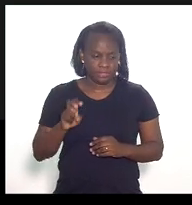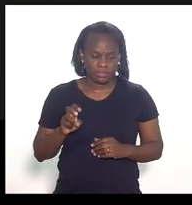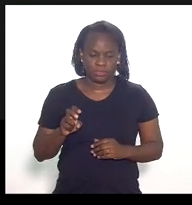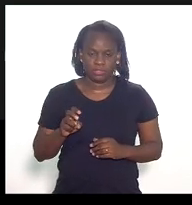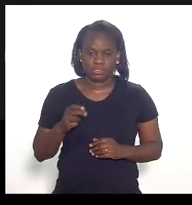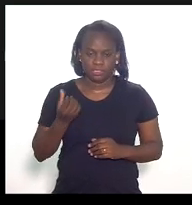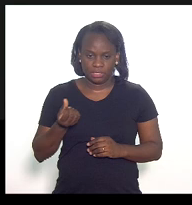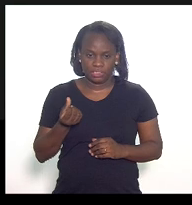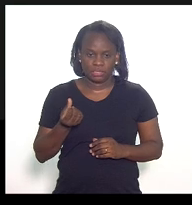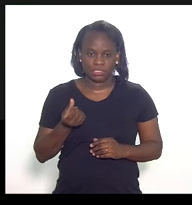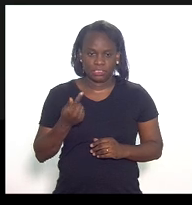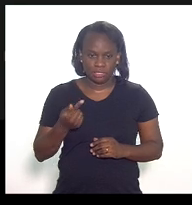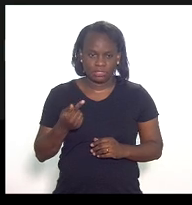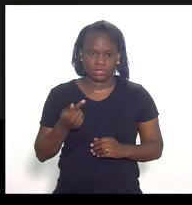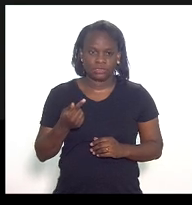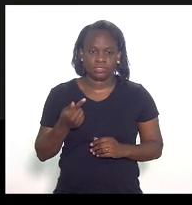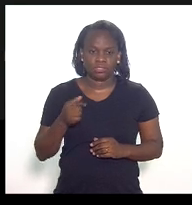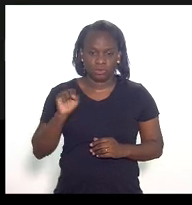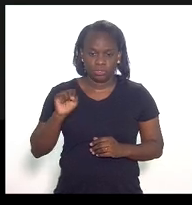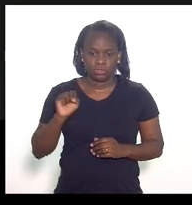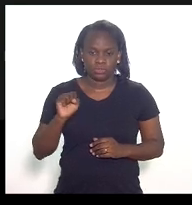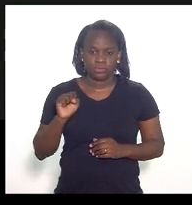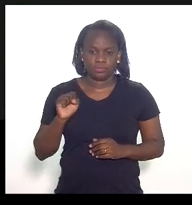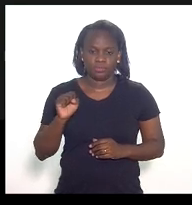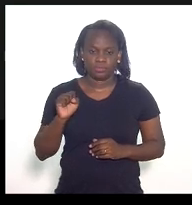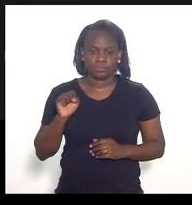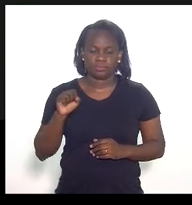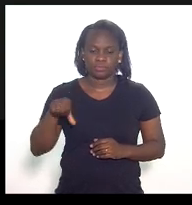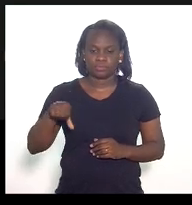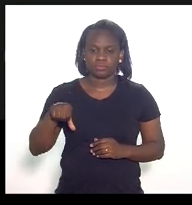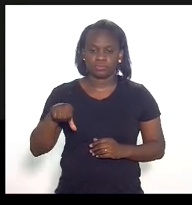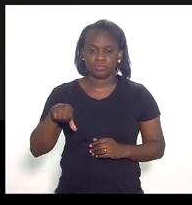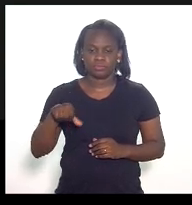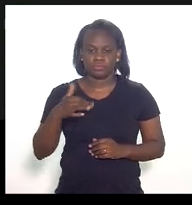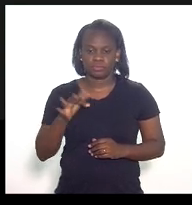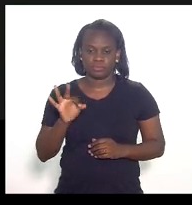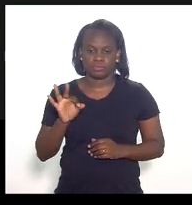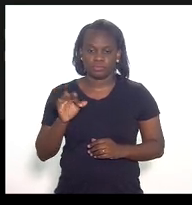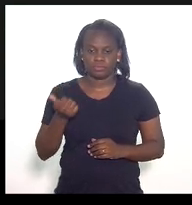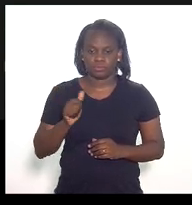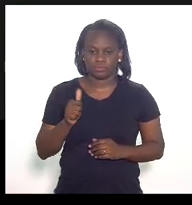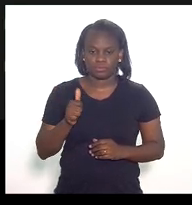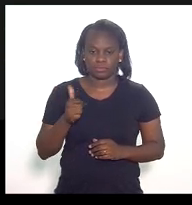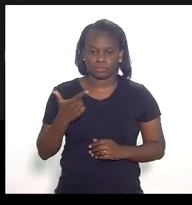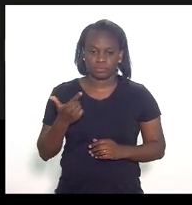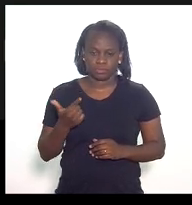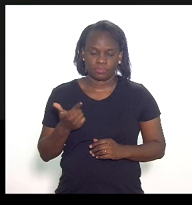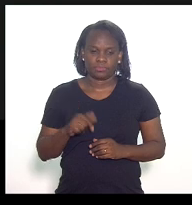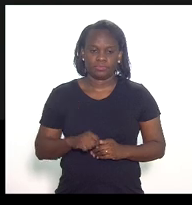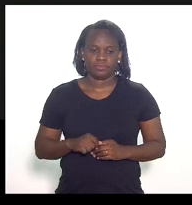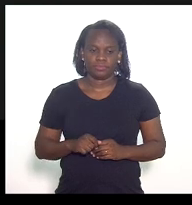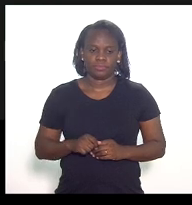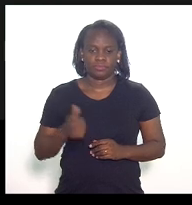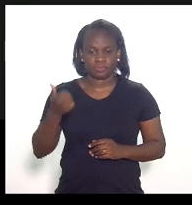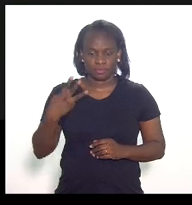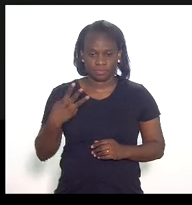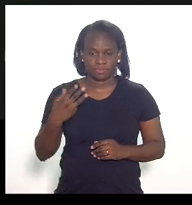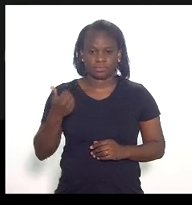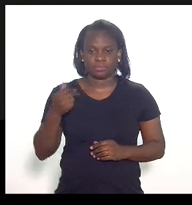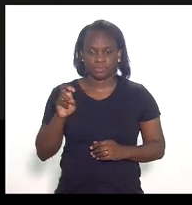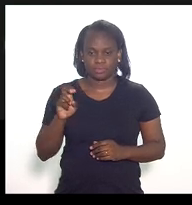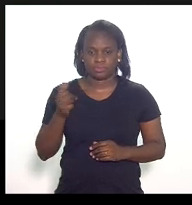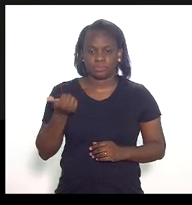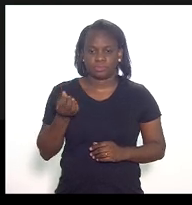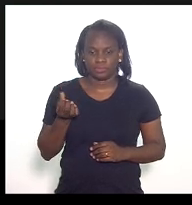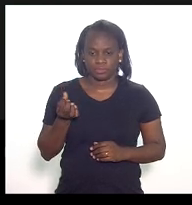5, 6, 7, 8, 9, 10, 11, 12, 13, 15